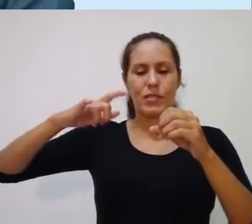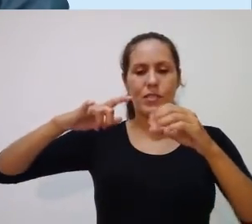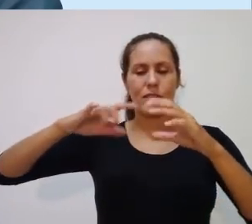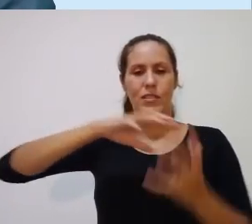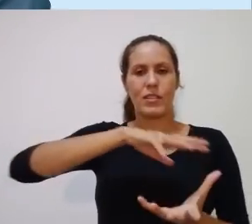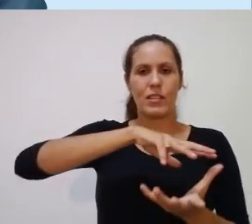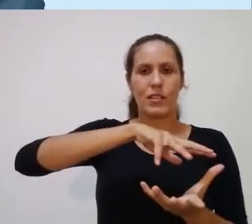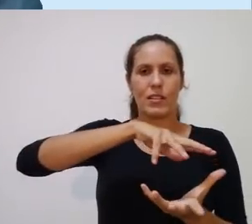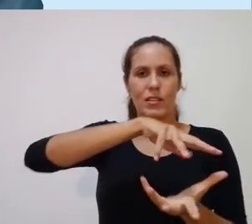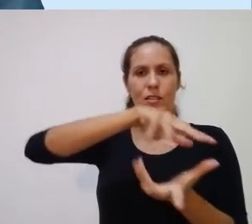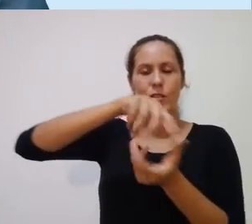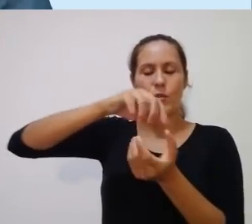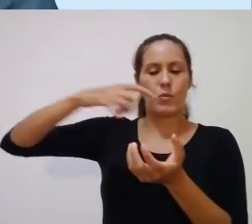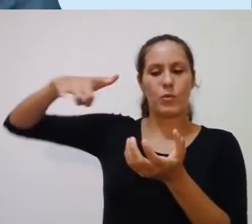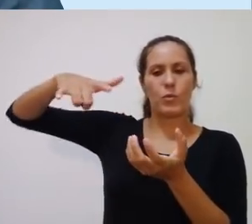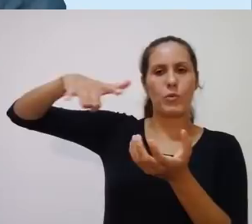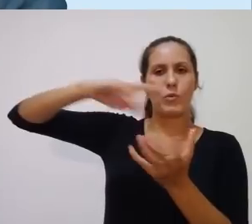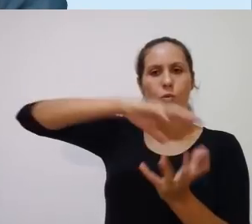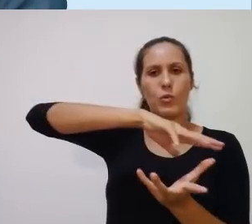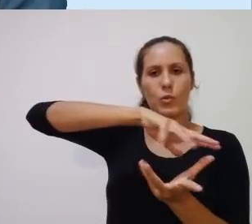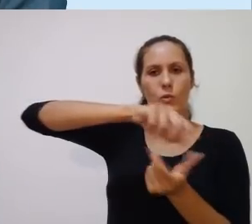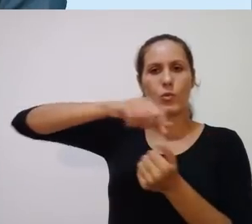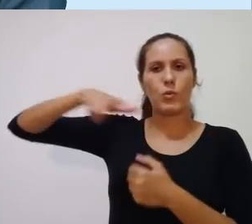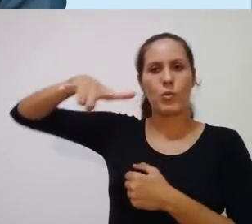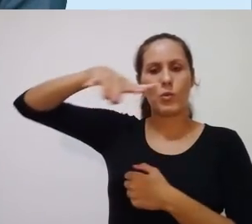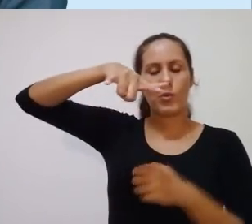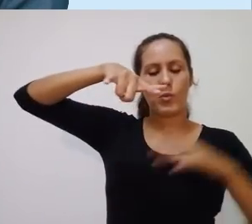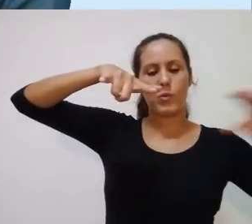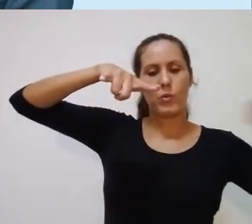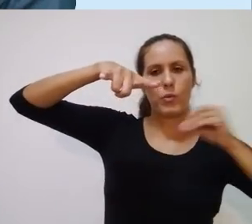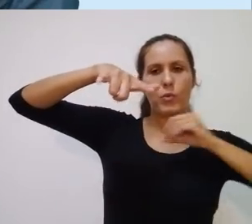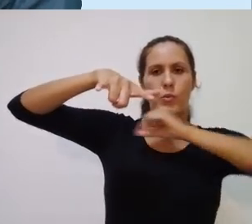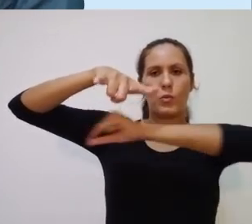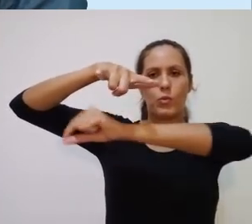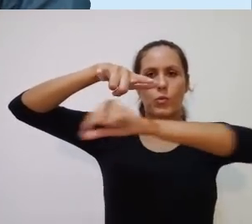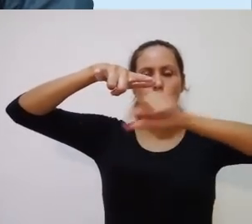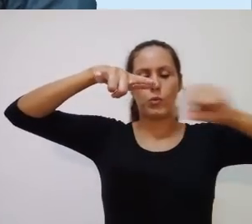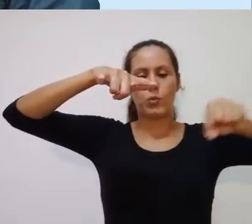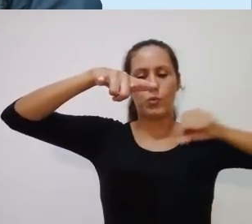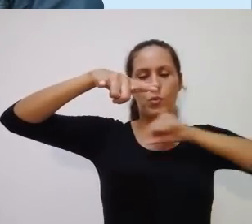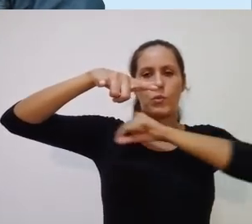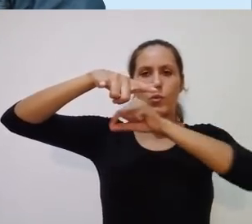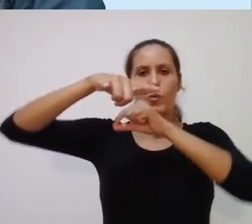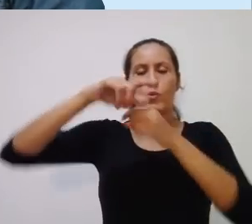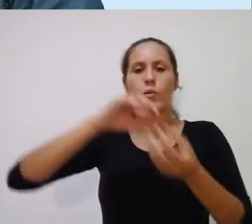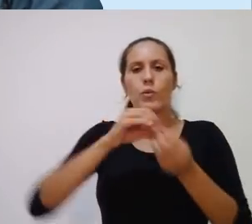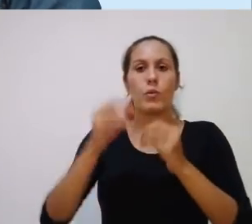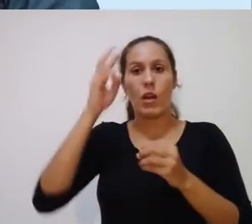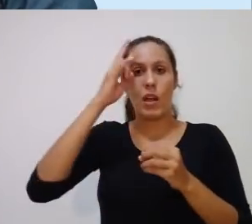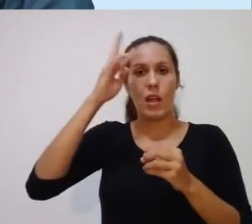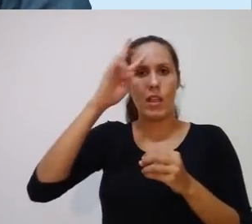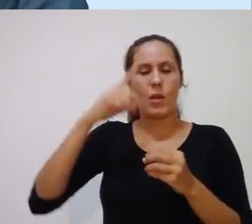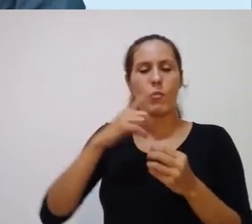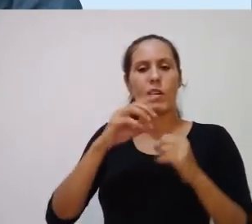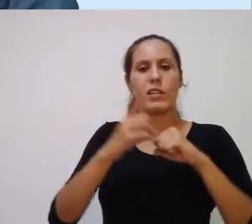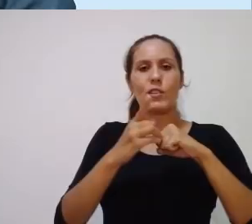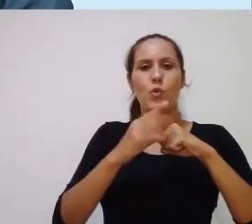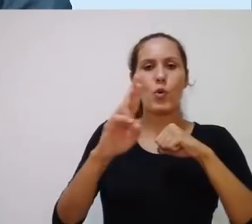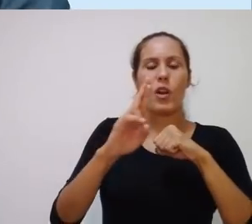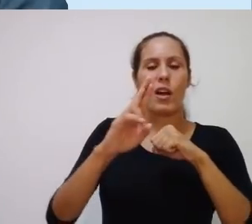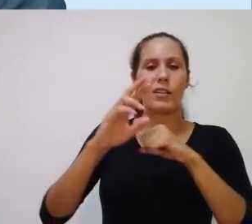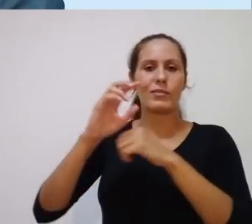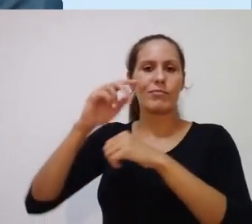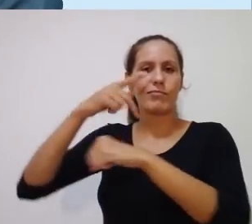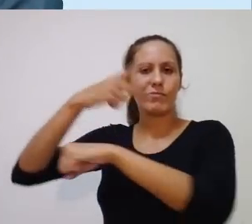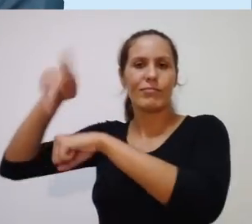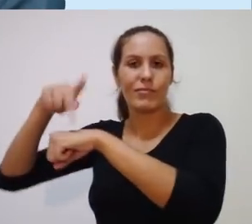celestes. Só que Leonardo foi um pouco mais além. Ele participou de um doutorado desse sanduíche e foi para a Itália, para a Agência